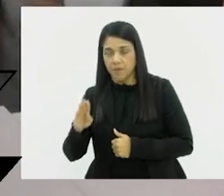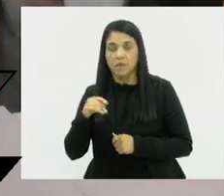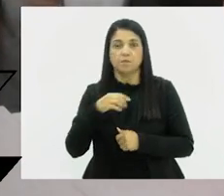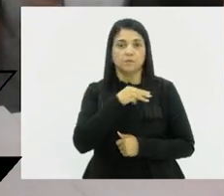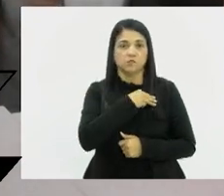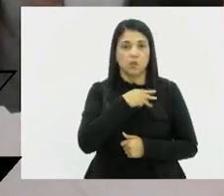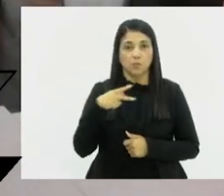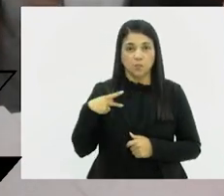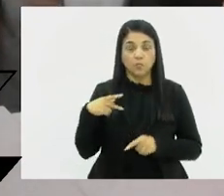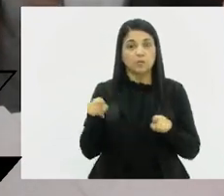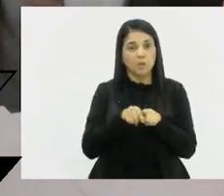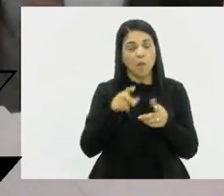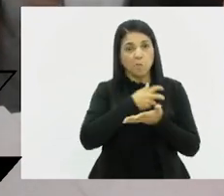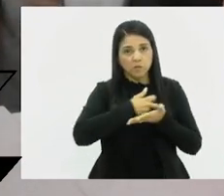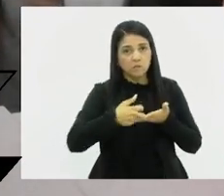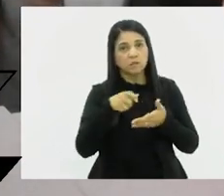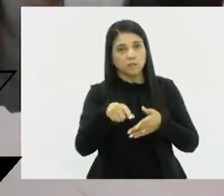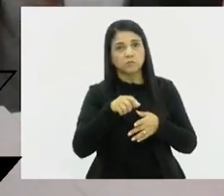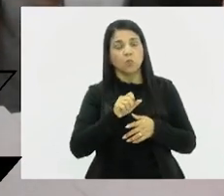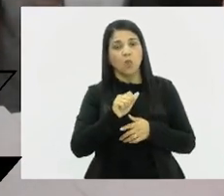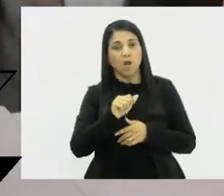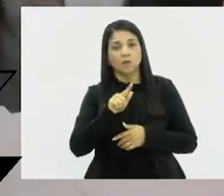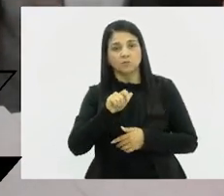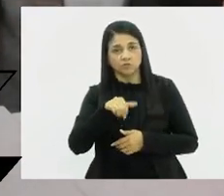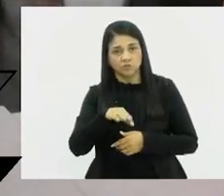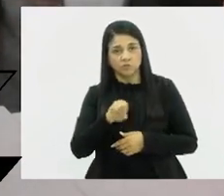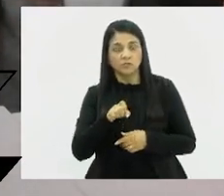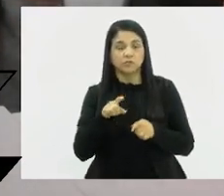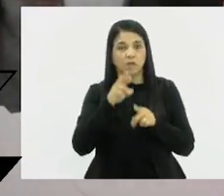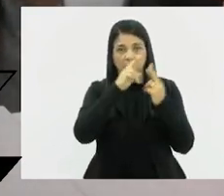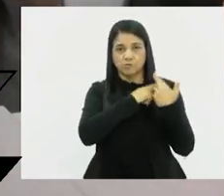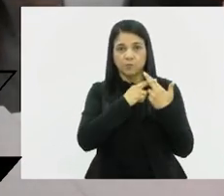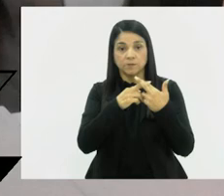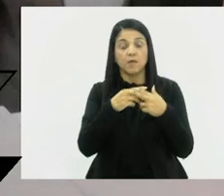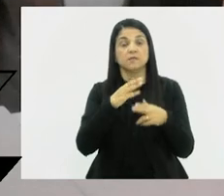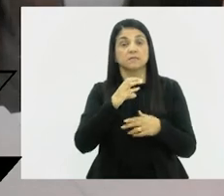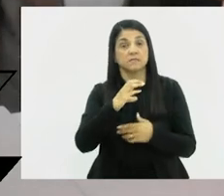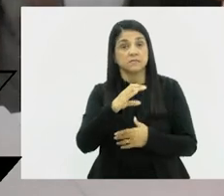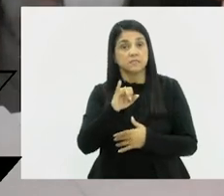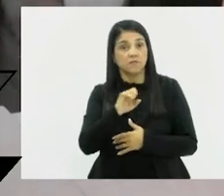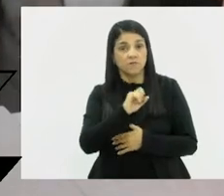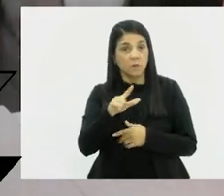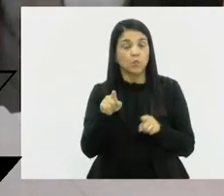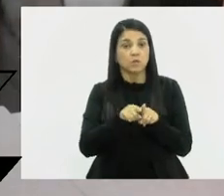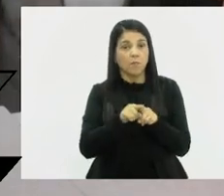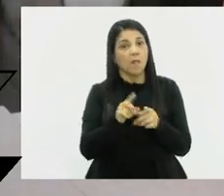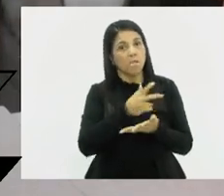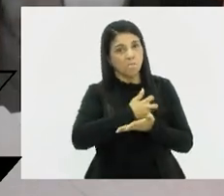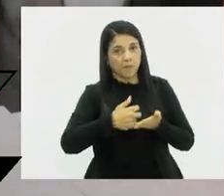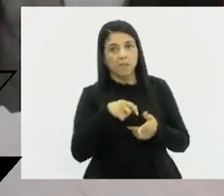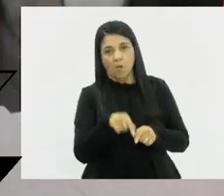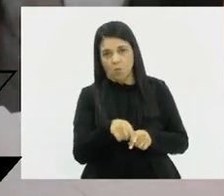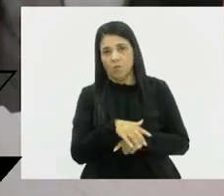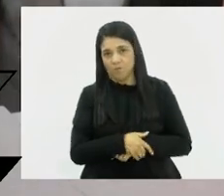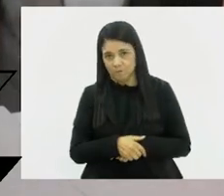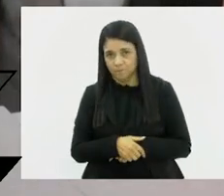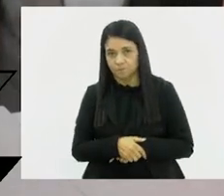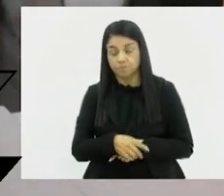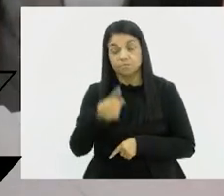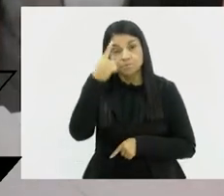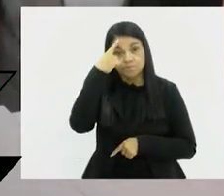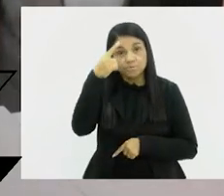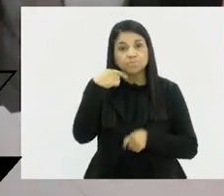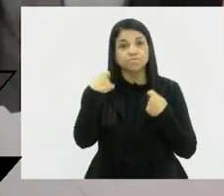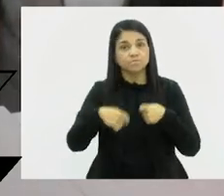também do agente. Não só na responsabilidade civil, mas também na responsabilidade penal. É importante se pensar